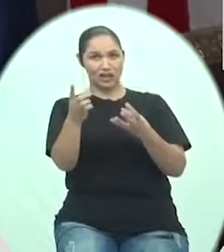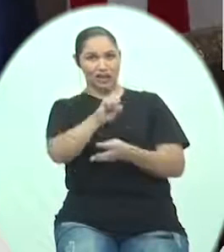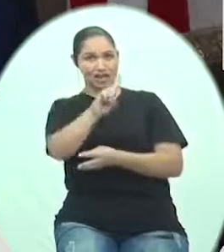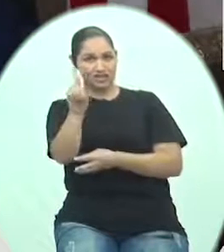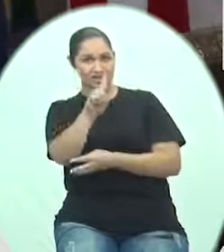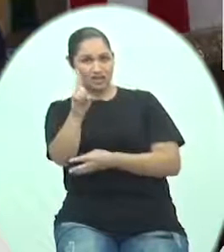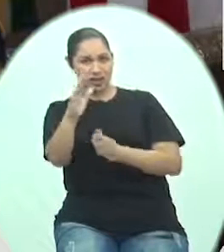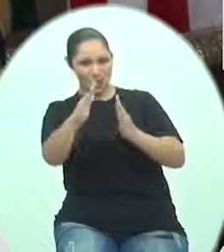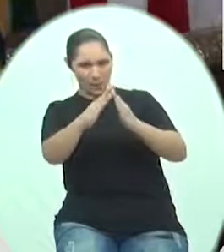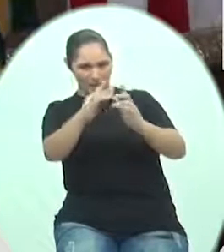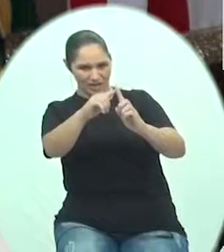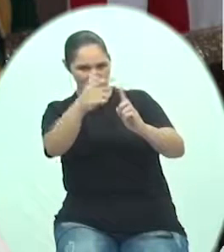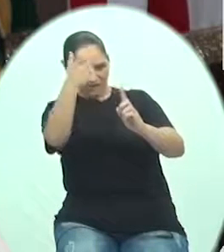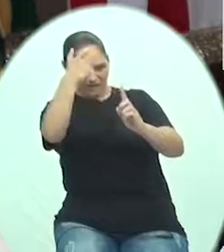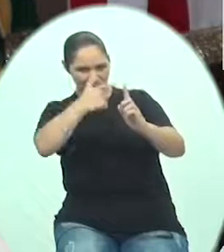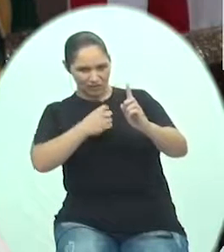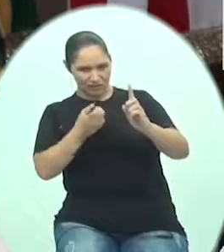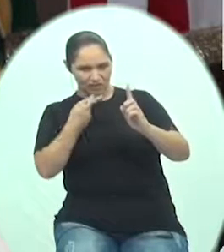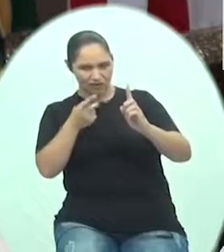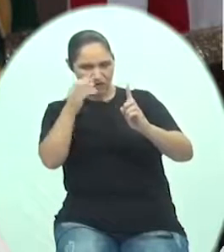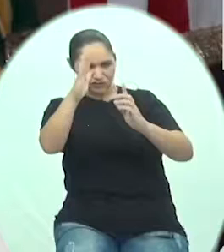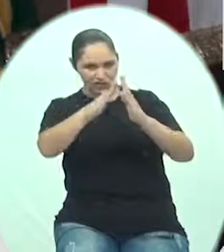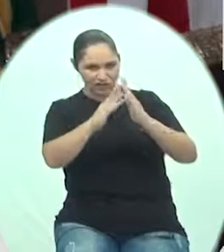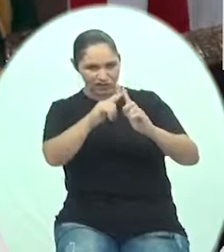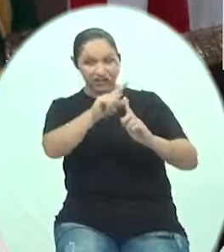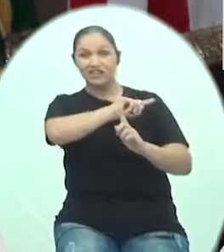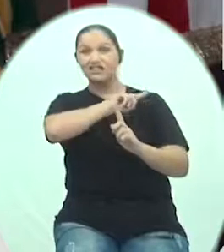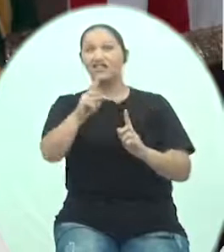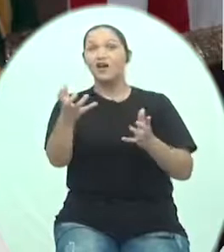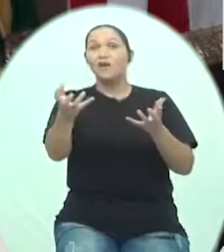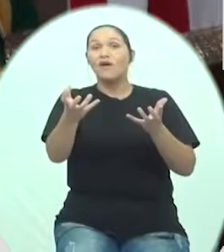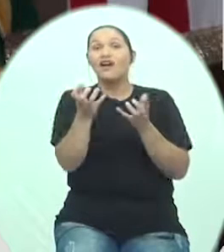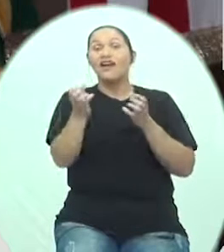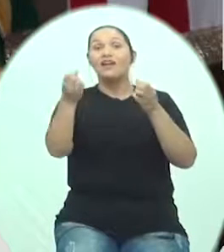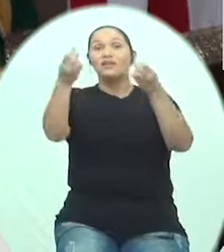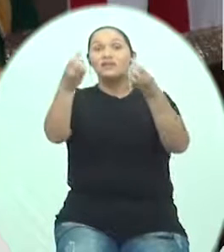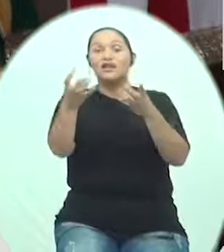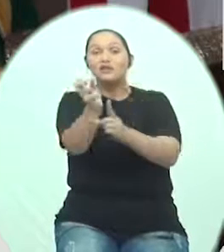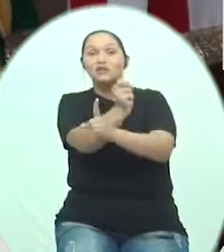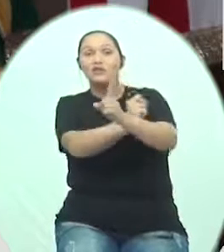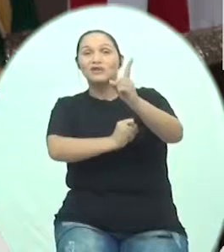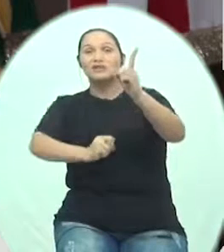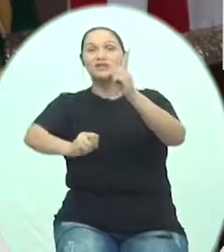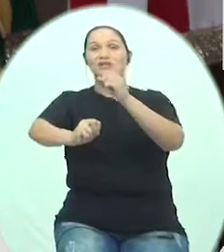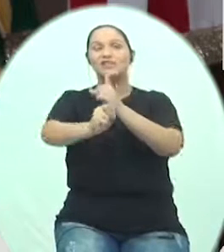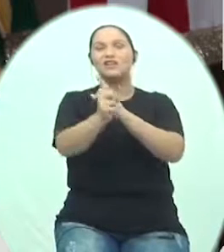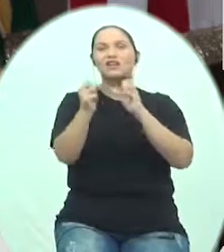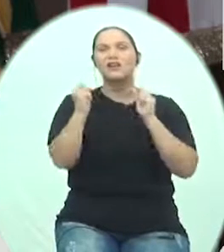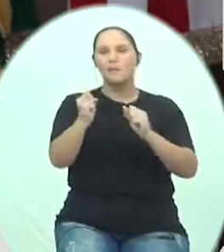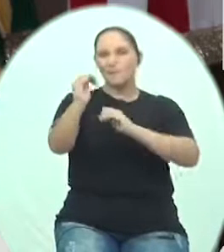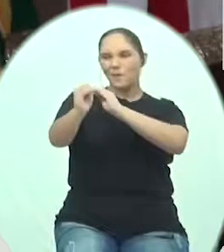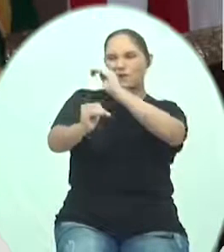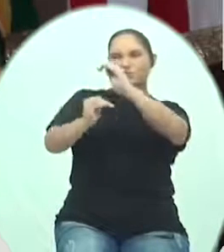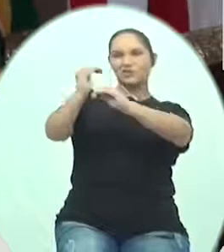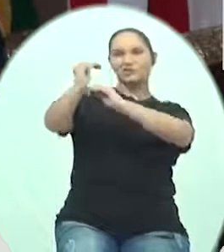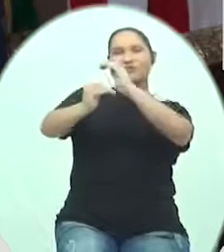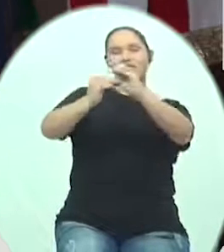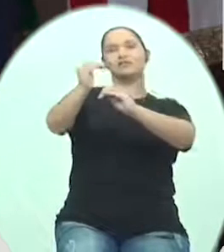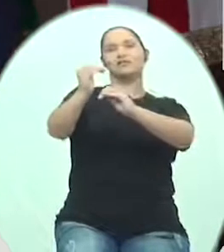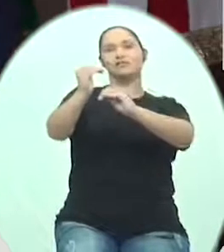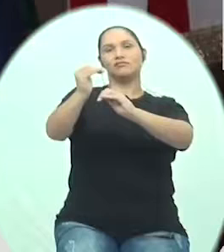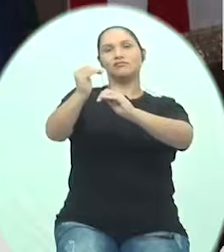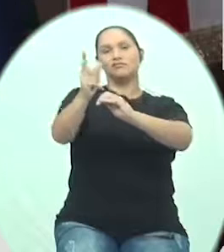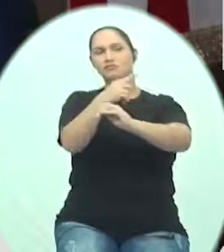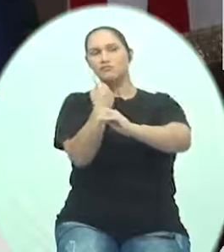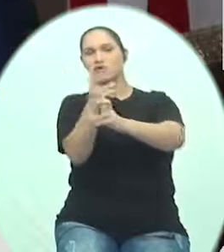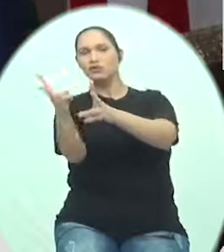estamos falando numa sociedade como um todo que pode dar um salto como a gente tem percebido E aí